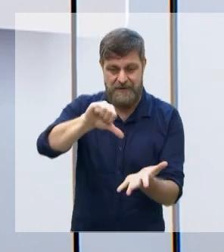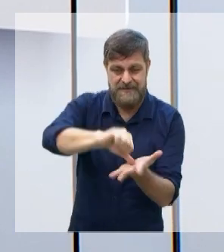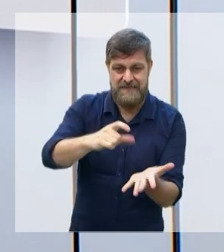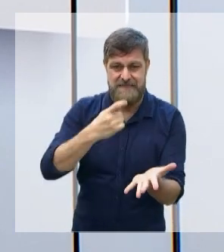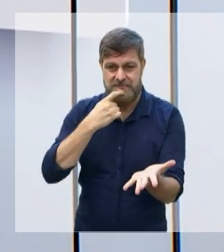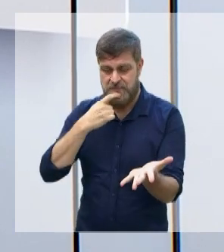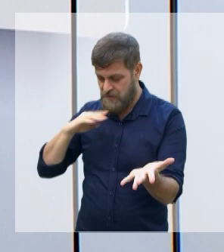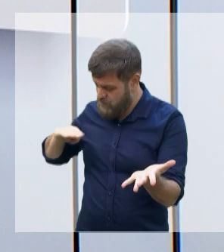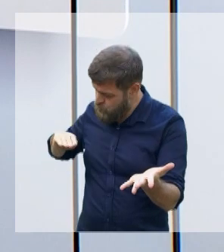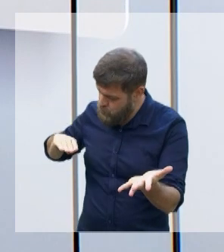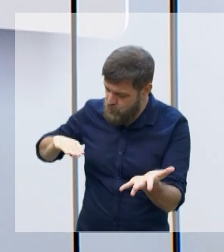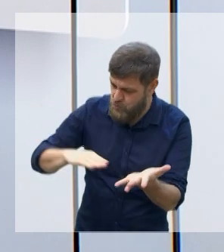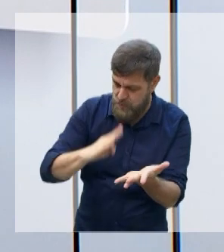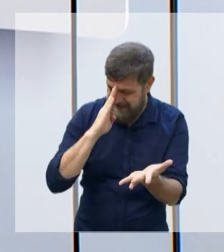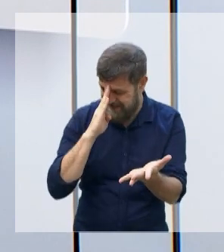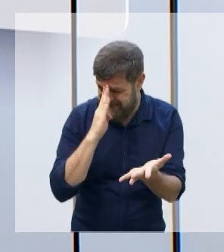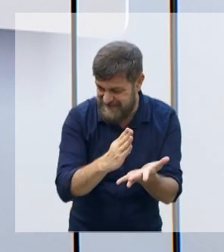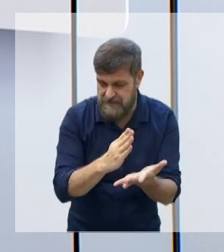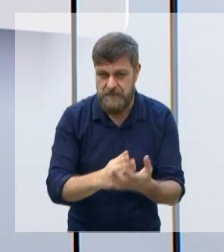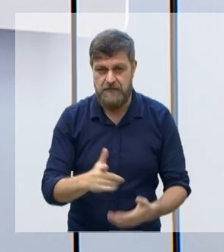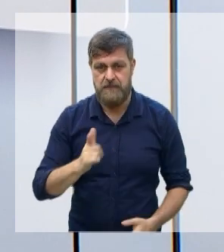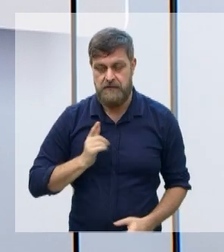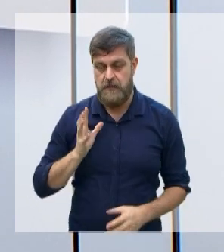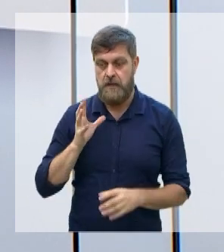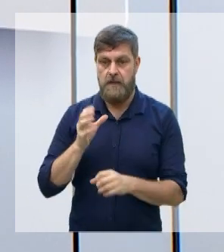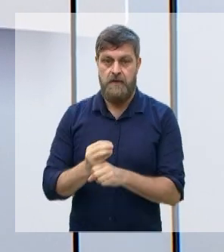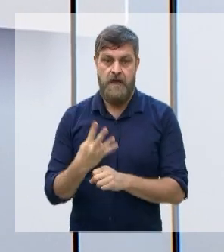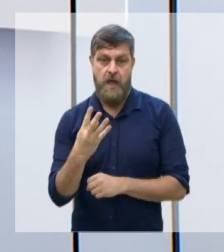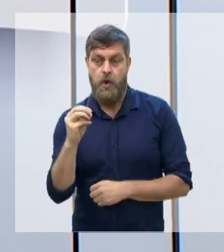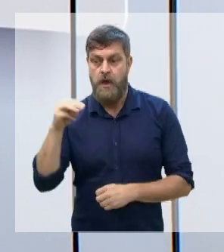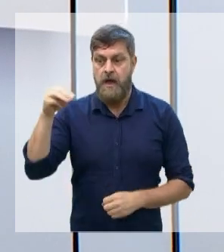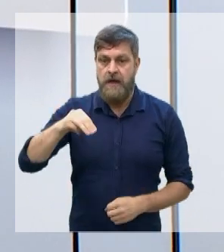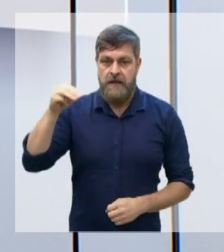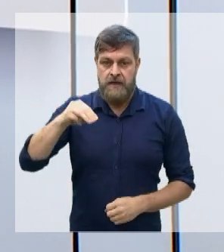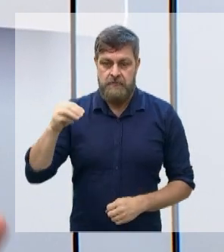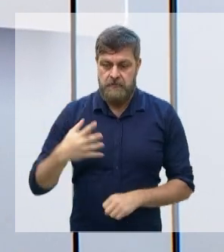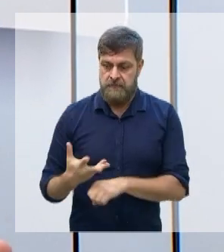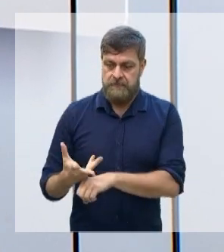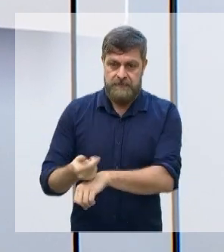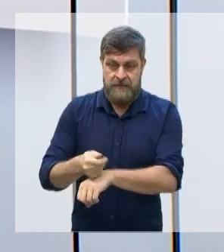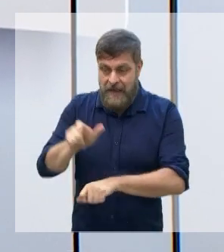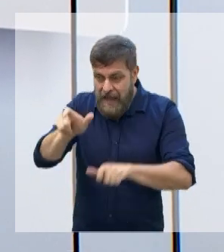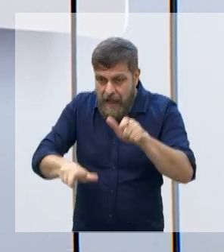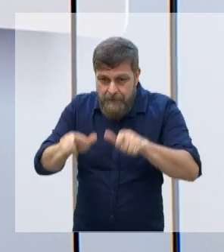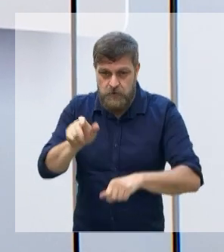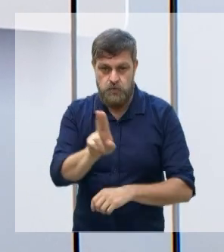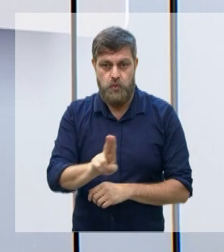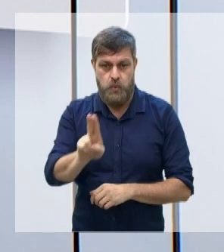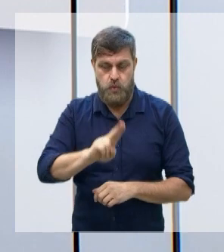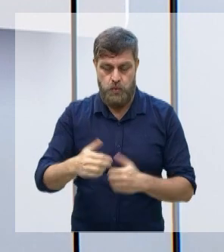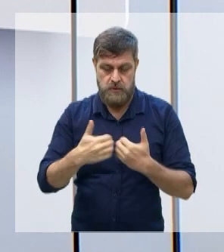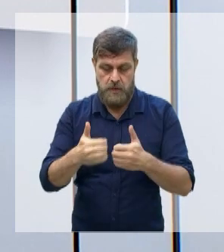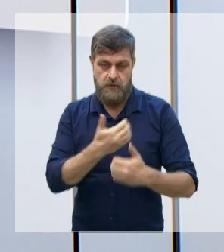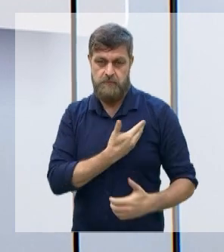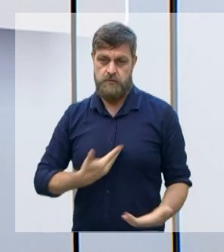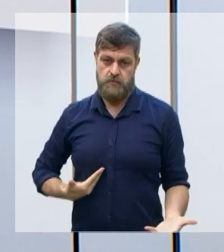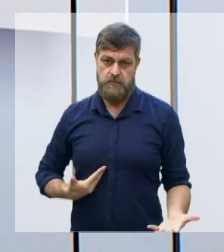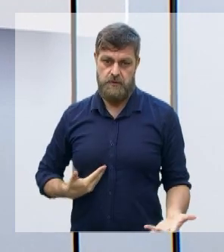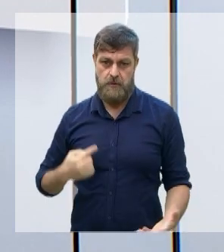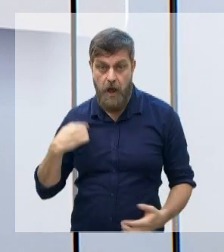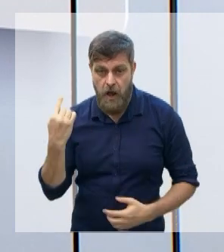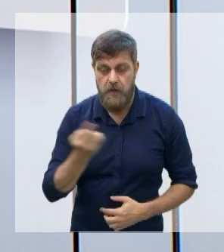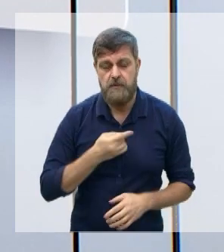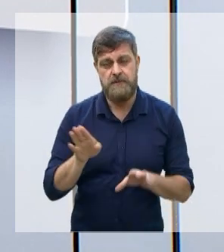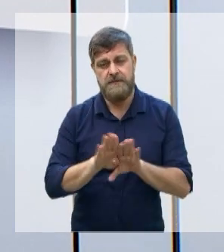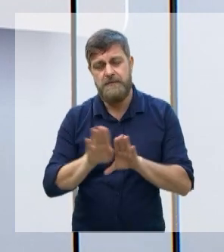20 e 20 minutos para voltar isso já vai ter um ganho que vai ser maravilhoso para quem utiliza o sistema de transporte público nós vamos